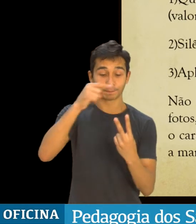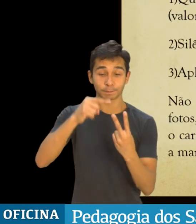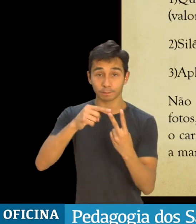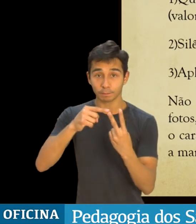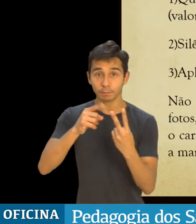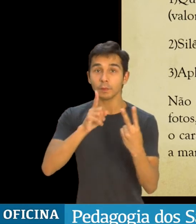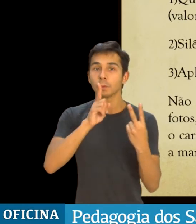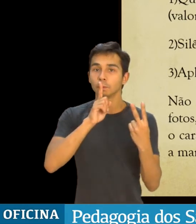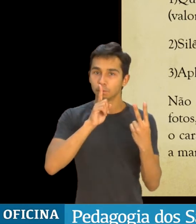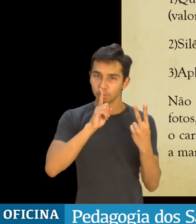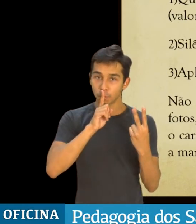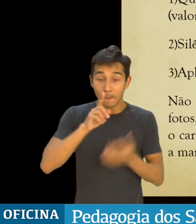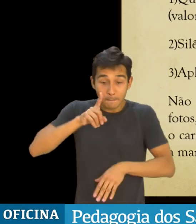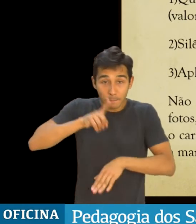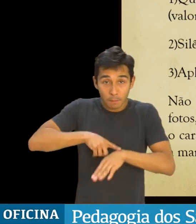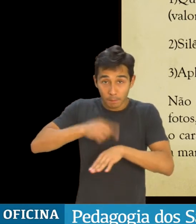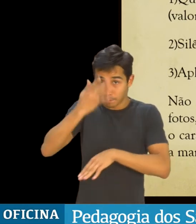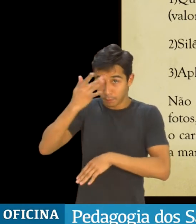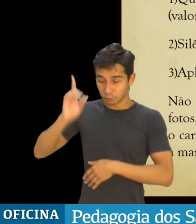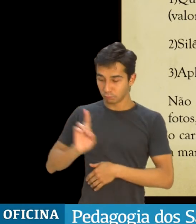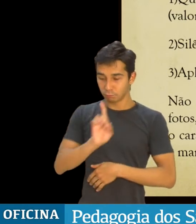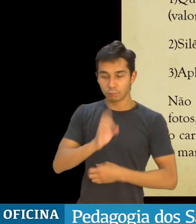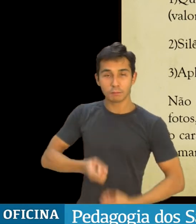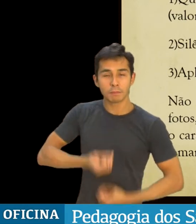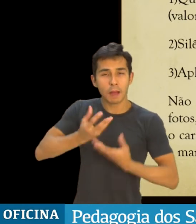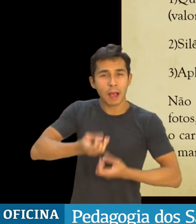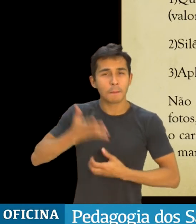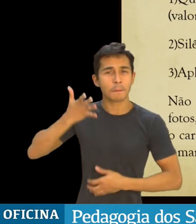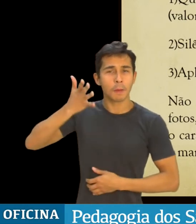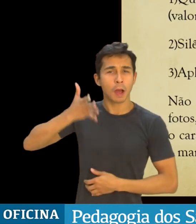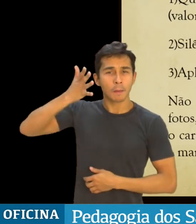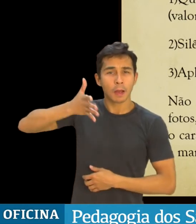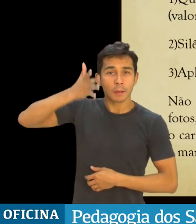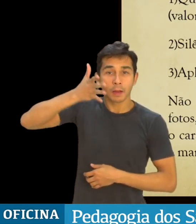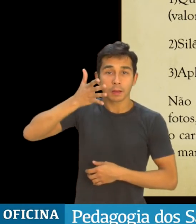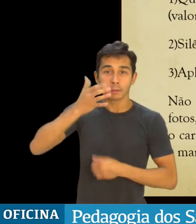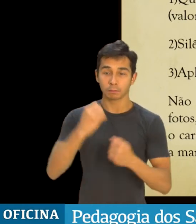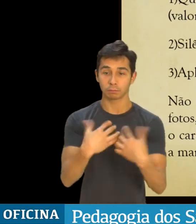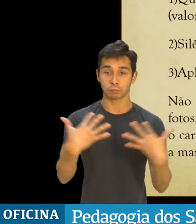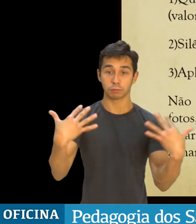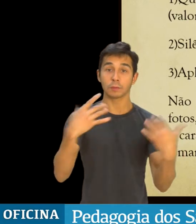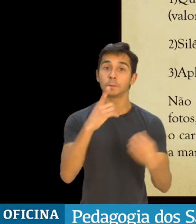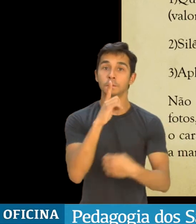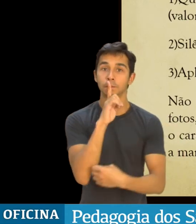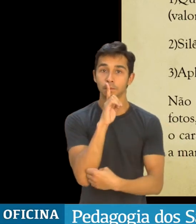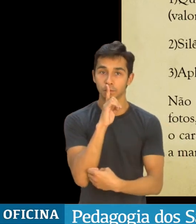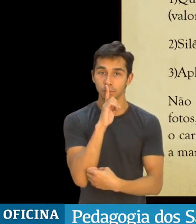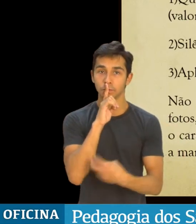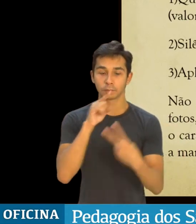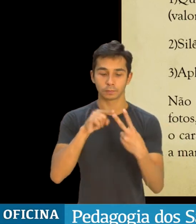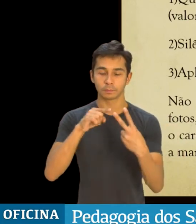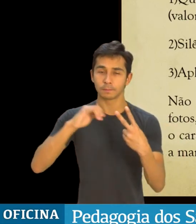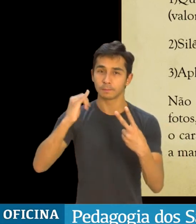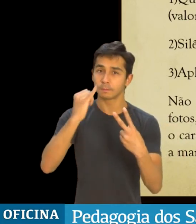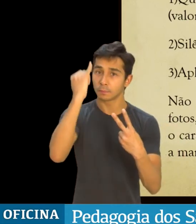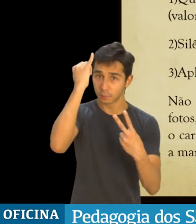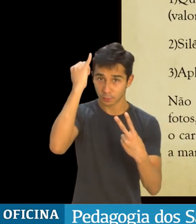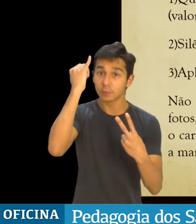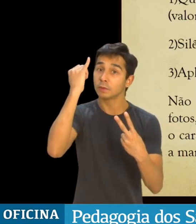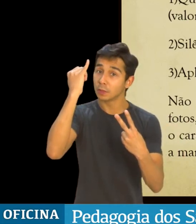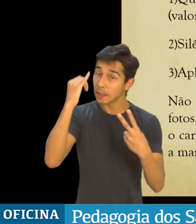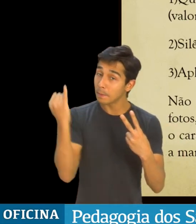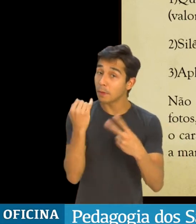apresentação, e eu acho que vale muito reforçar isso, porque o sarau para muitos é